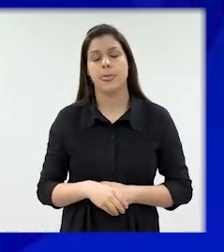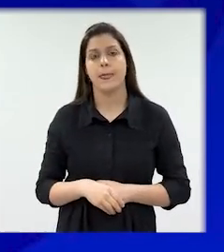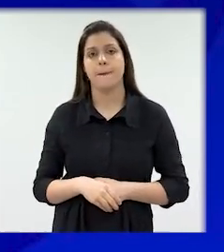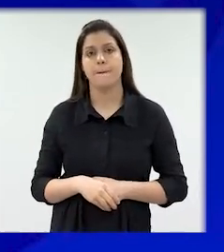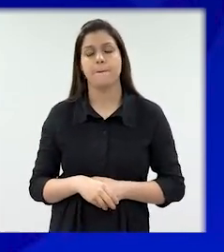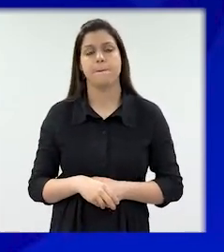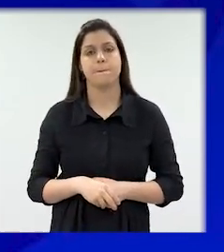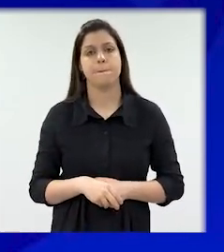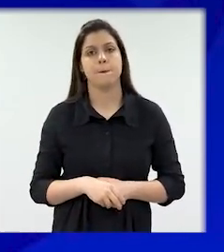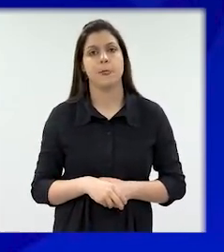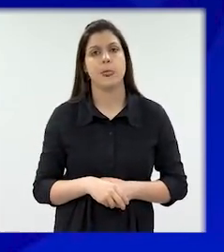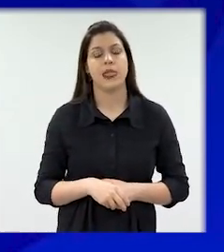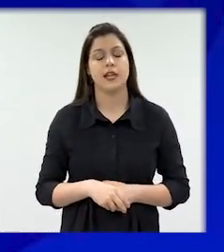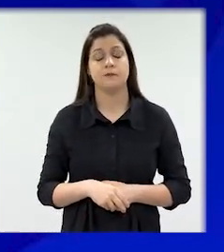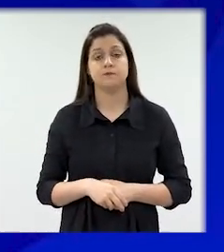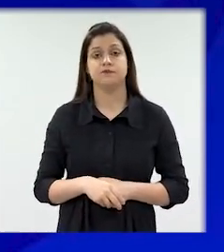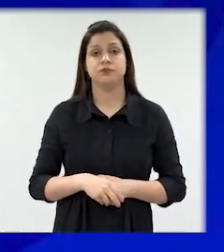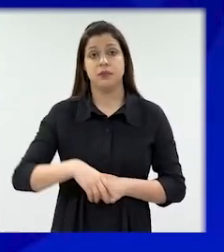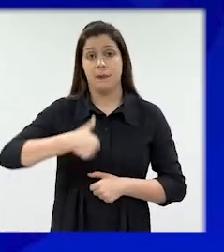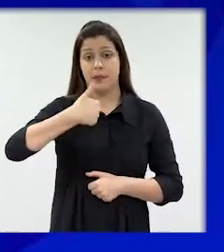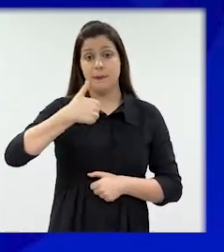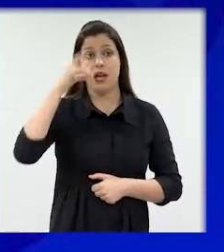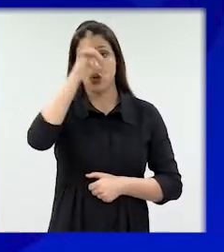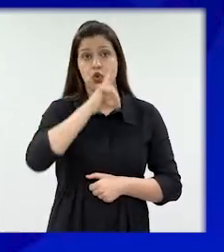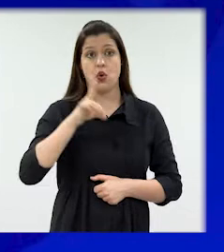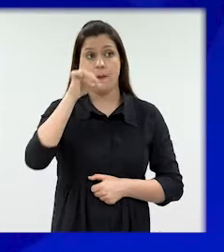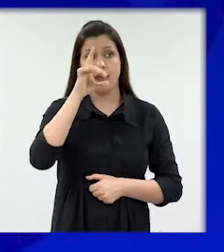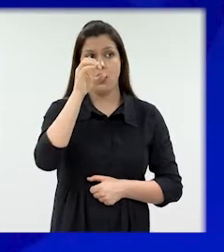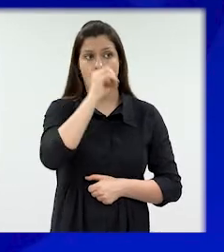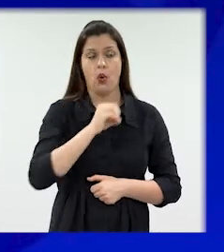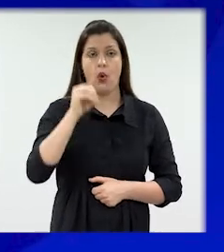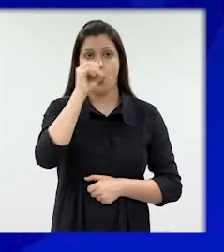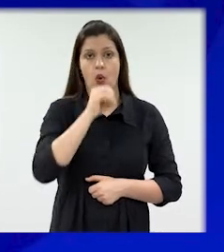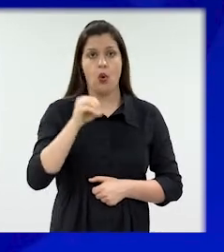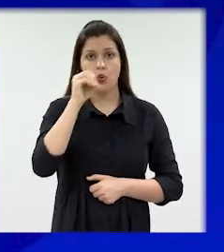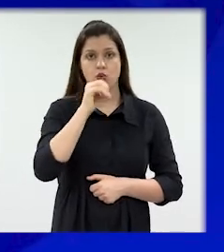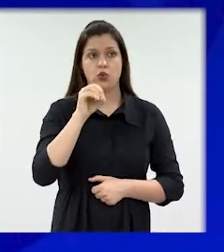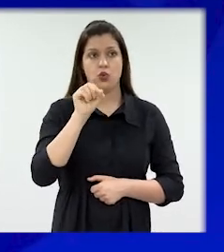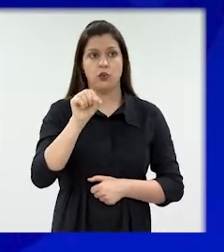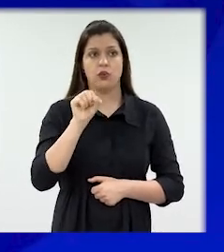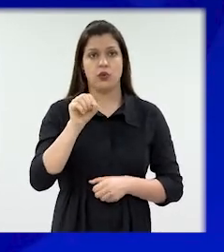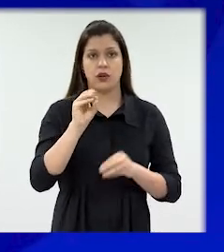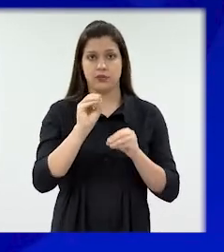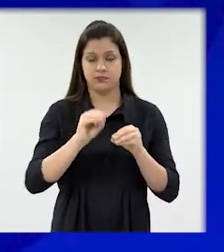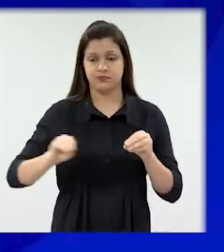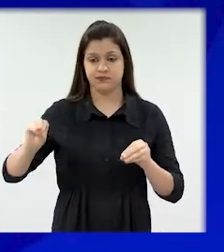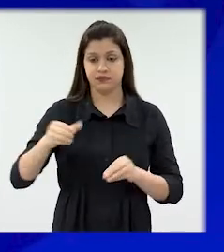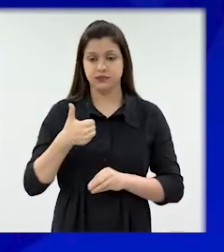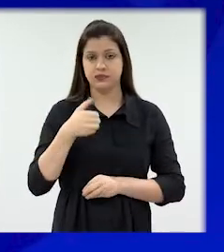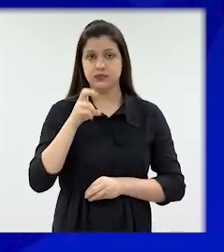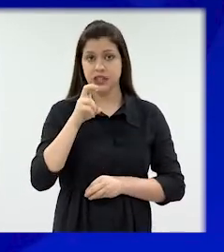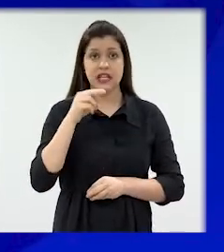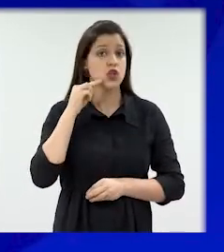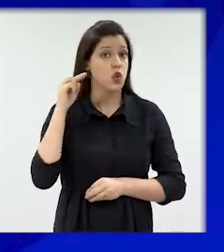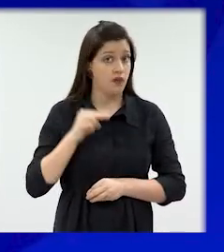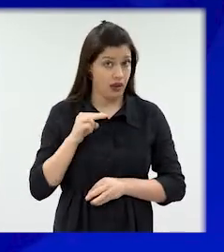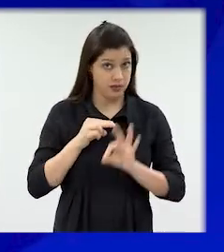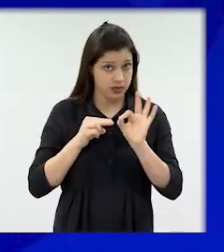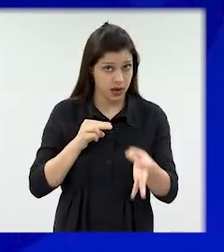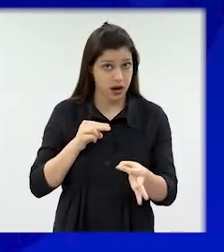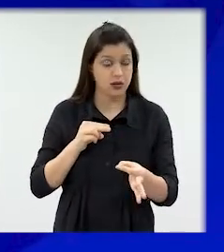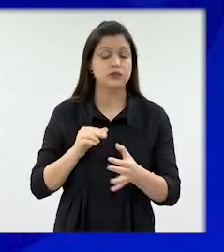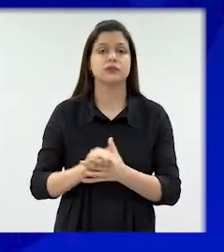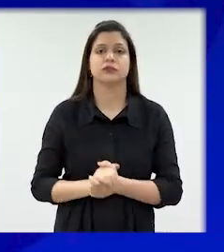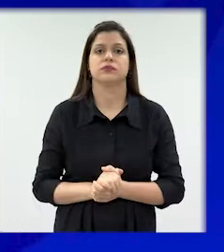só reiterando que do primeiro domingo de outubro, as eleições foram para o primeiro turno para o dia 15 de novembro, certo?